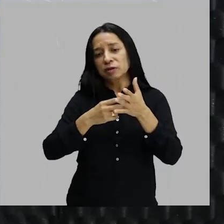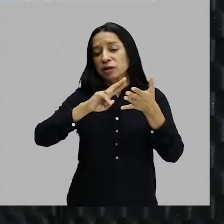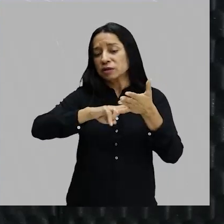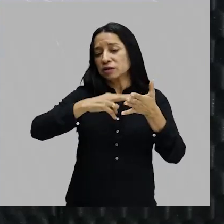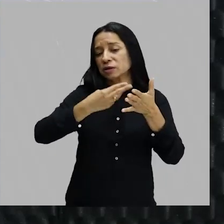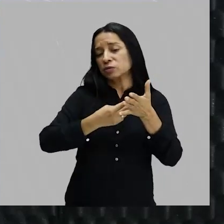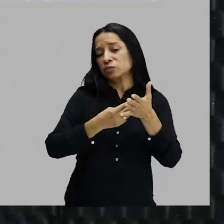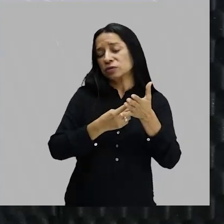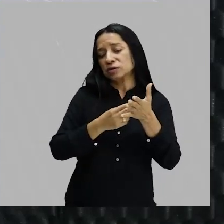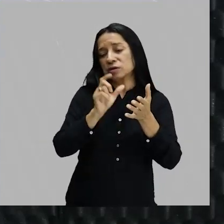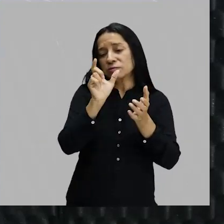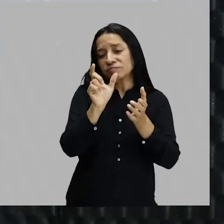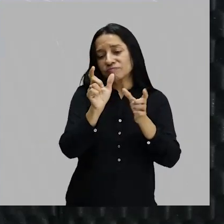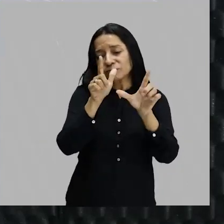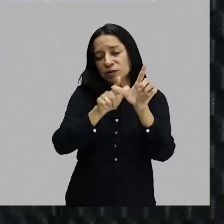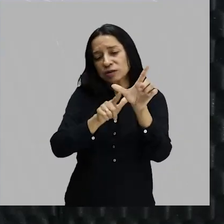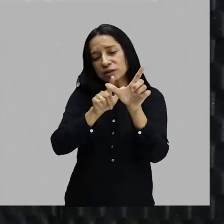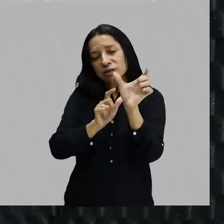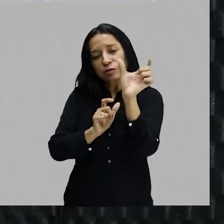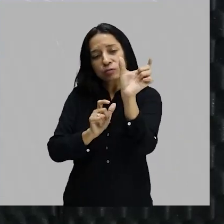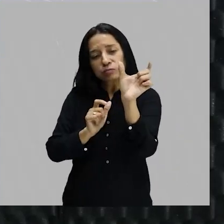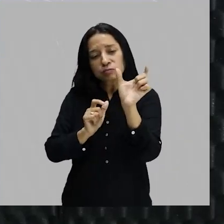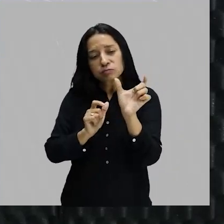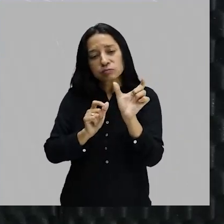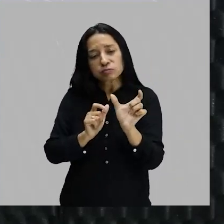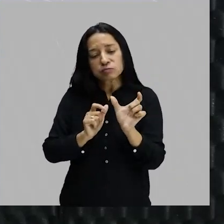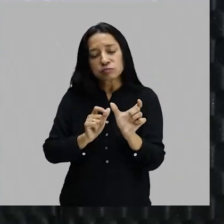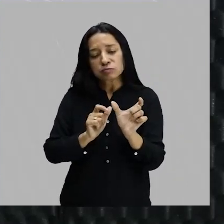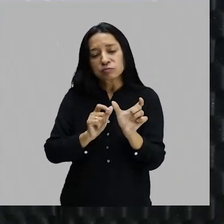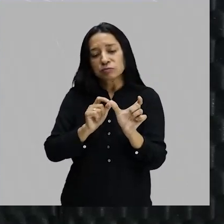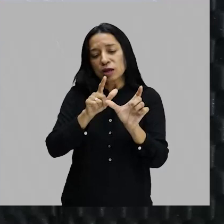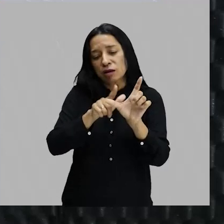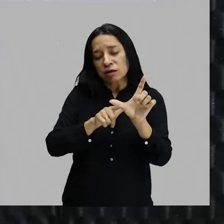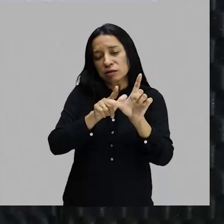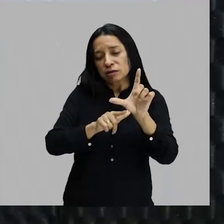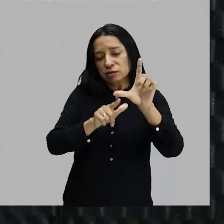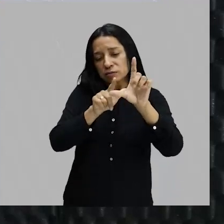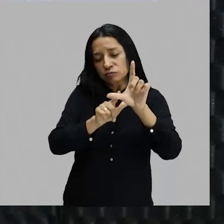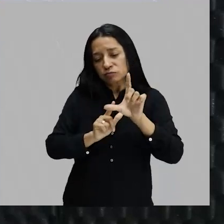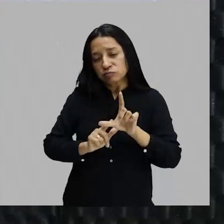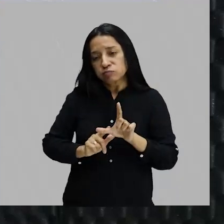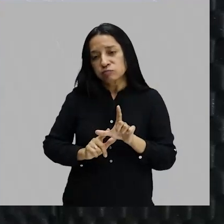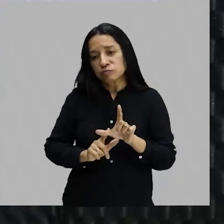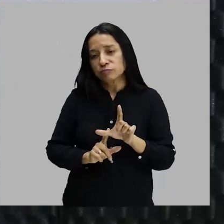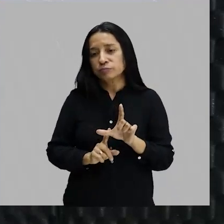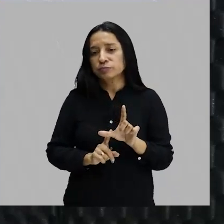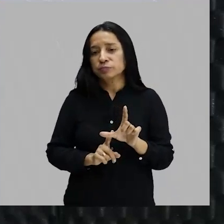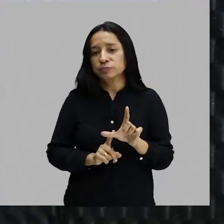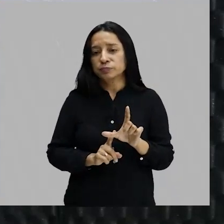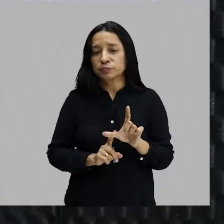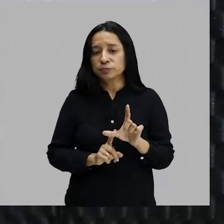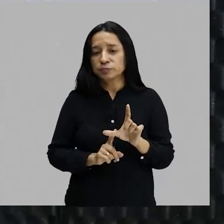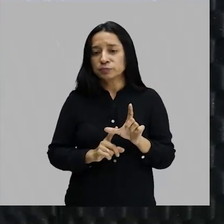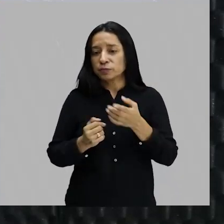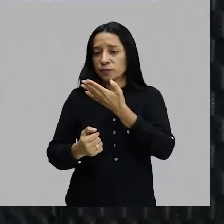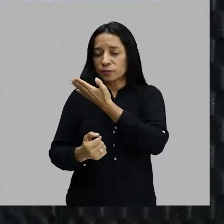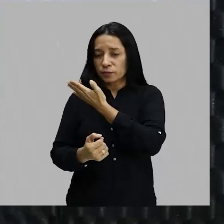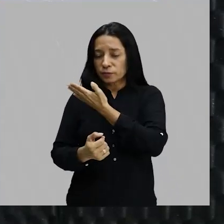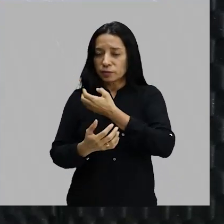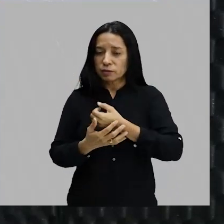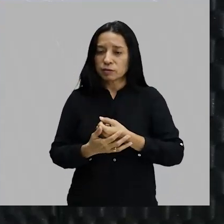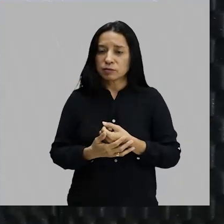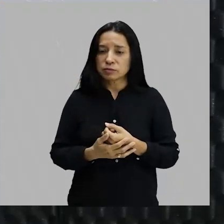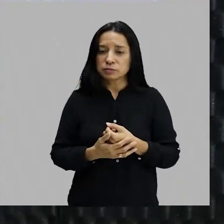traduzir cada letra, cada anagrama com as iniciais, ele seria ictis, Iesus